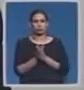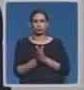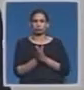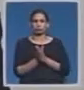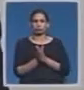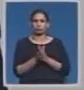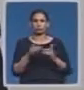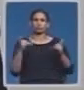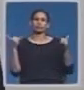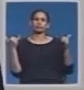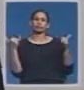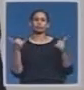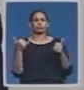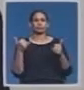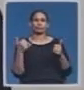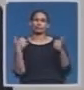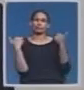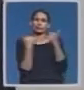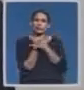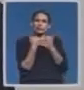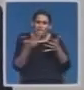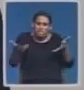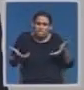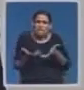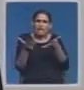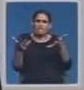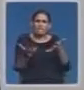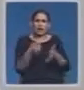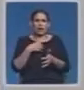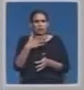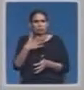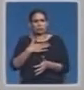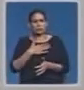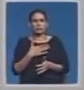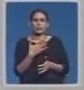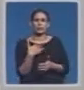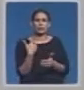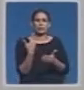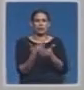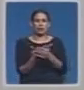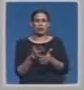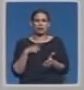empreendedor as nossas empresas capazes de criar riqueza e empregabilidade